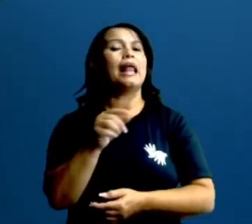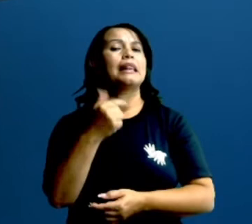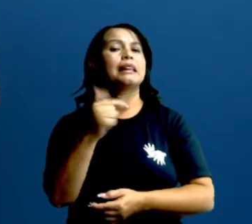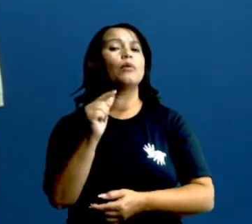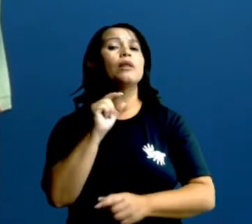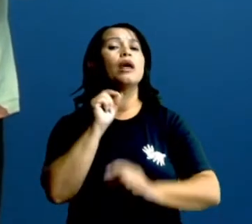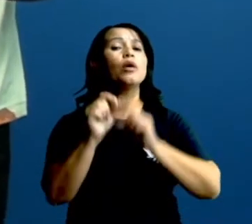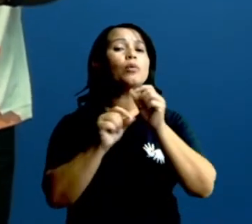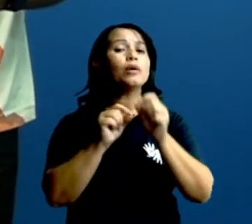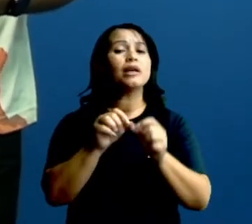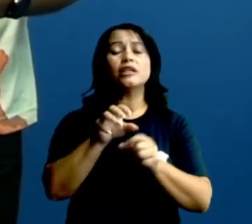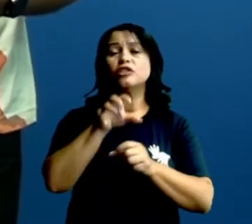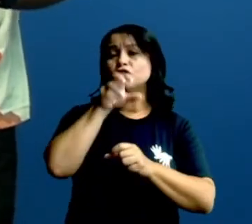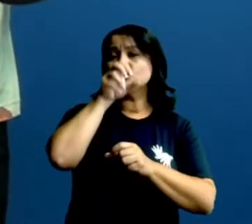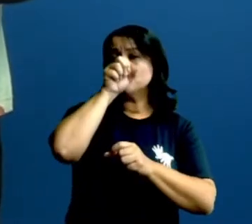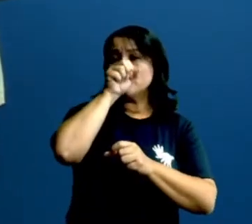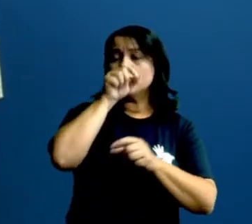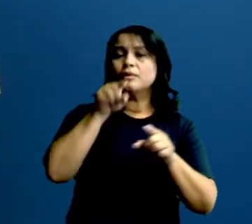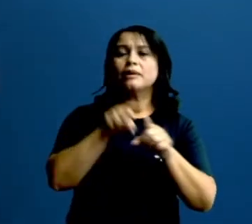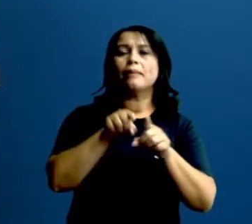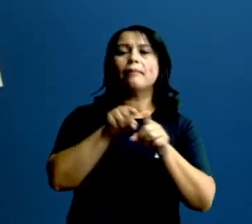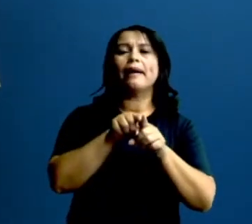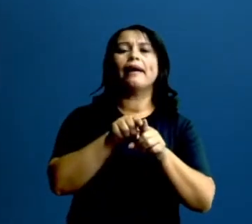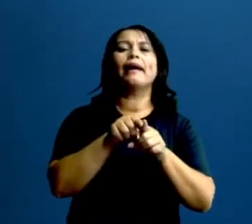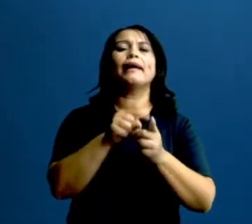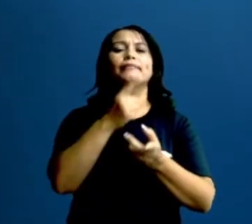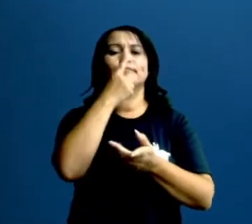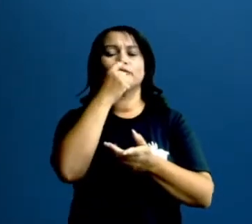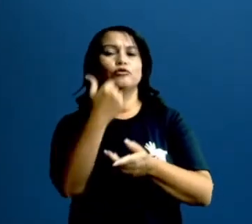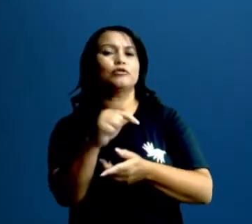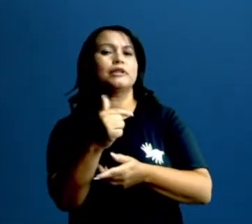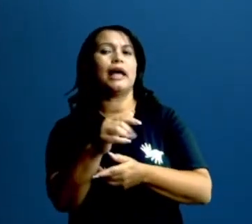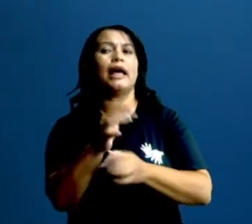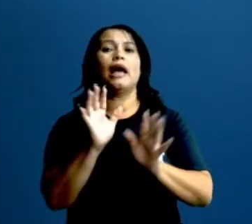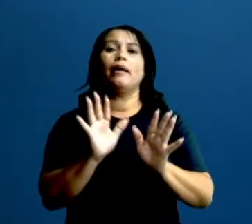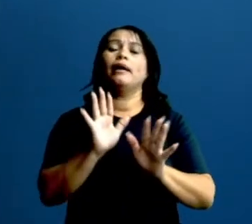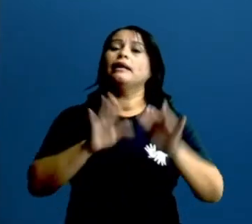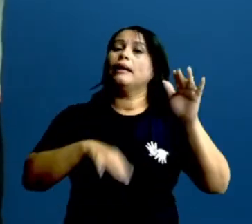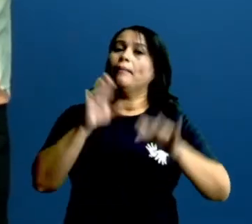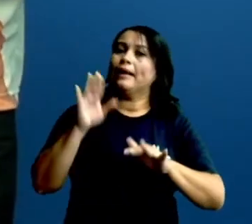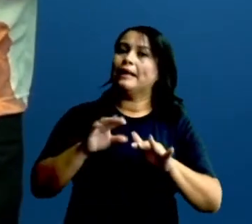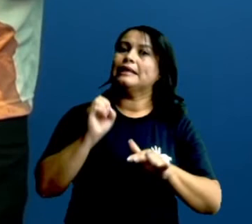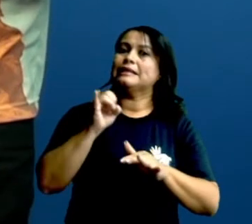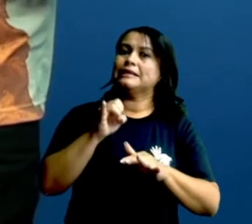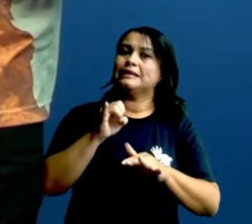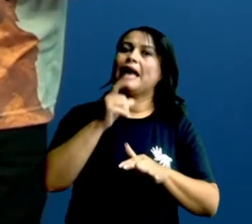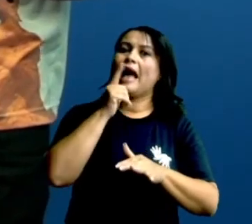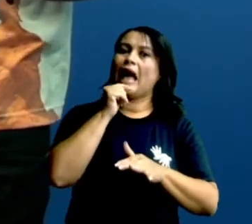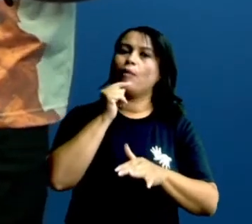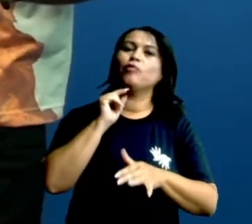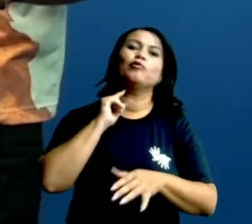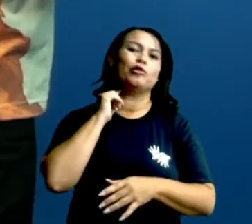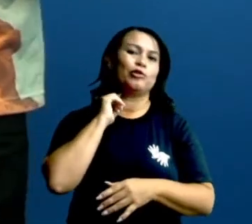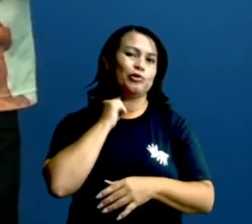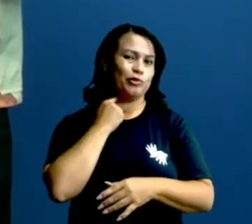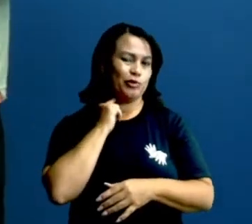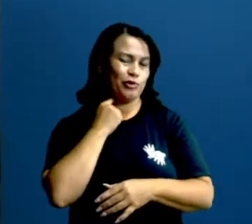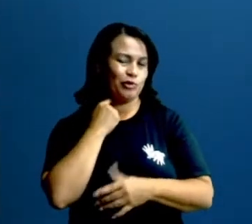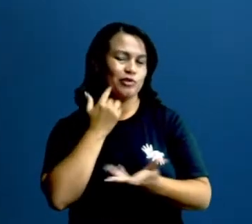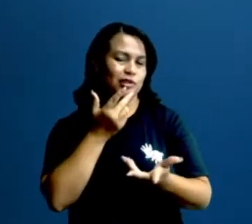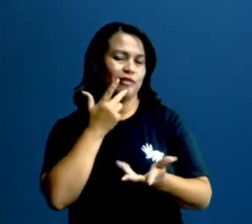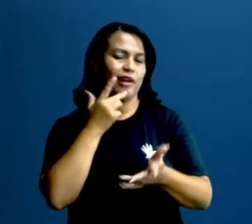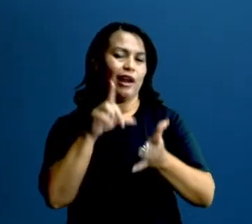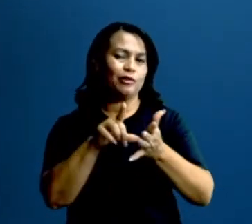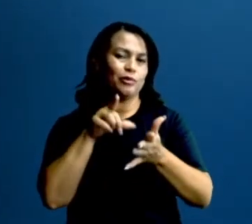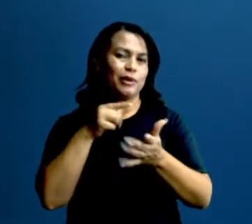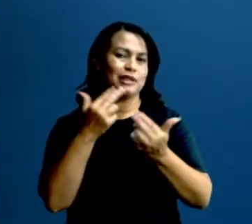não tem cheiro, tá certo? Portanto, a não ser que ela seja uma água poluída, como eu tinha falado para vocês